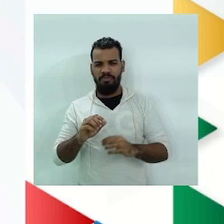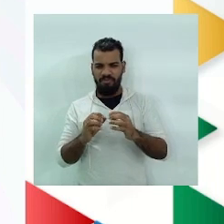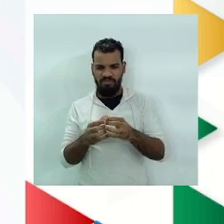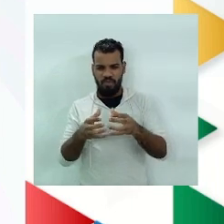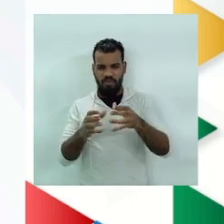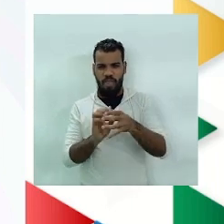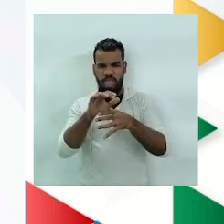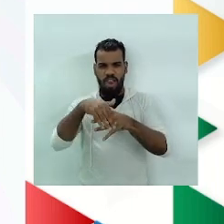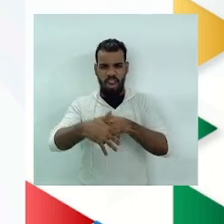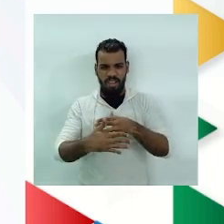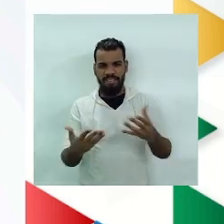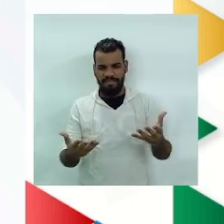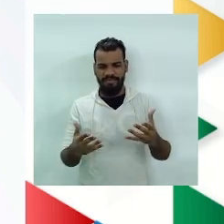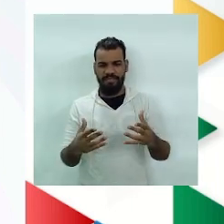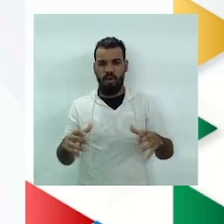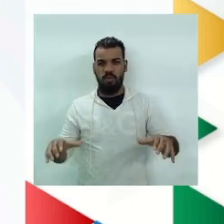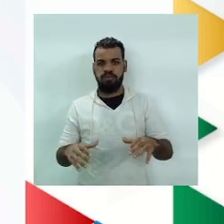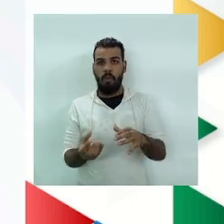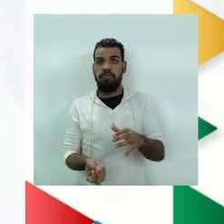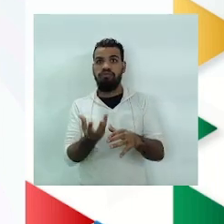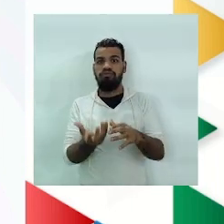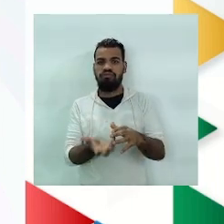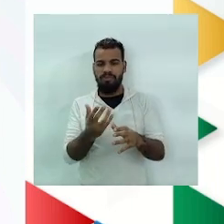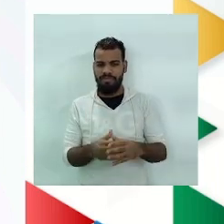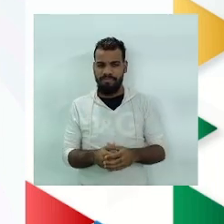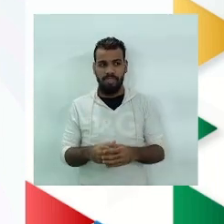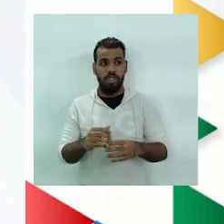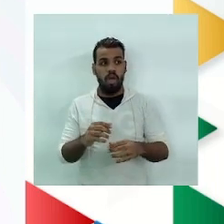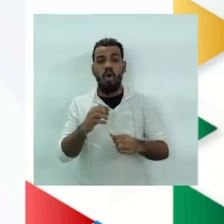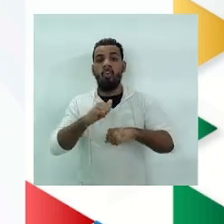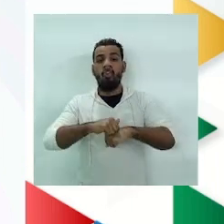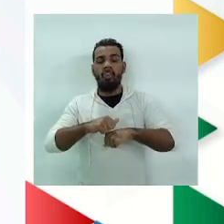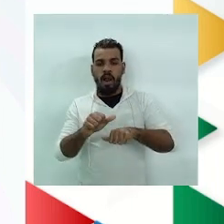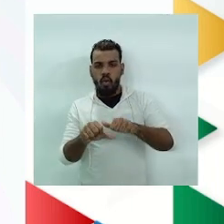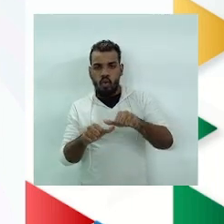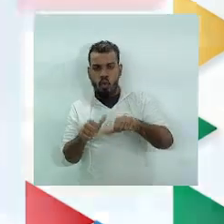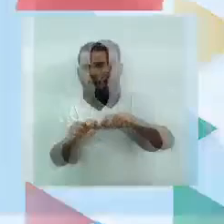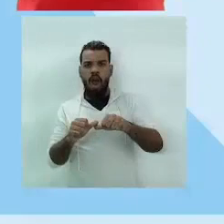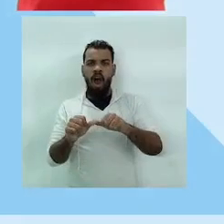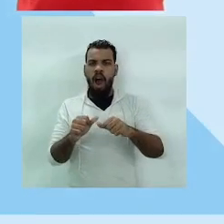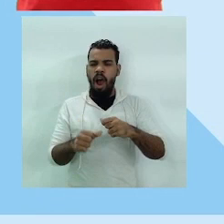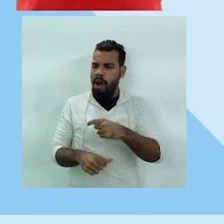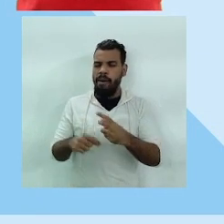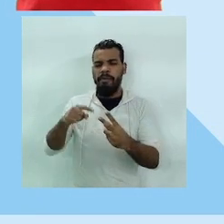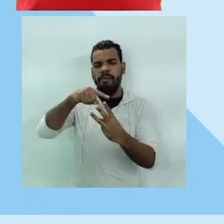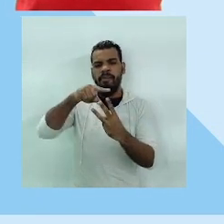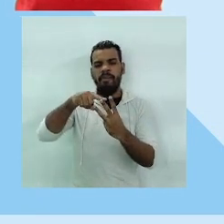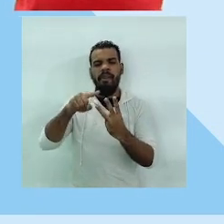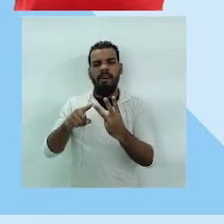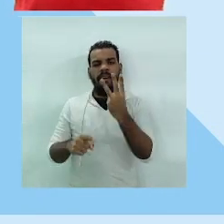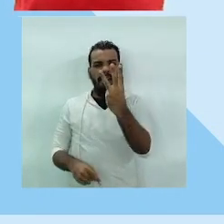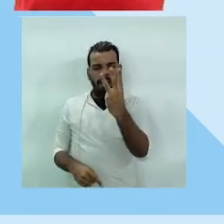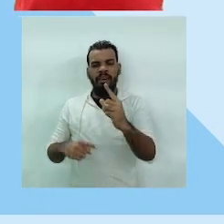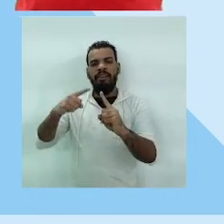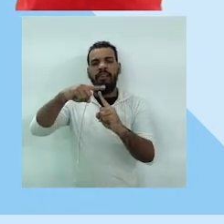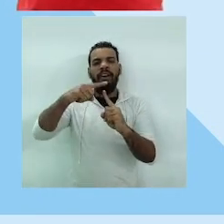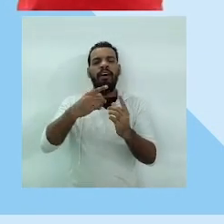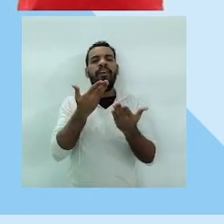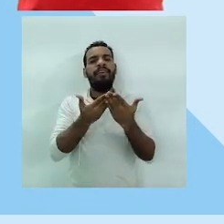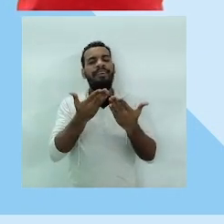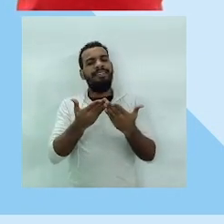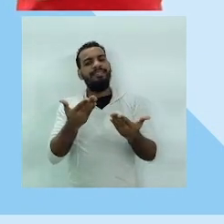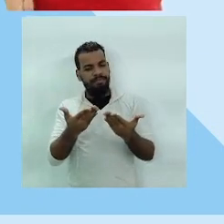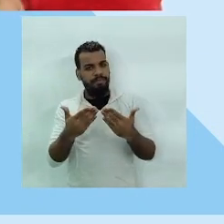rochas sedimentares e as rochas metamórficas, tá certo? São esses três tipos de rochas que vamos estudar um pouco